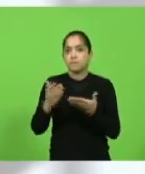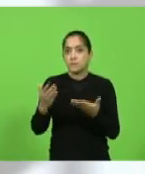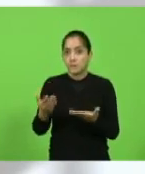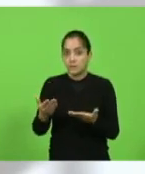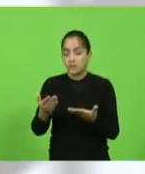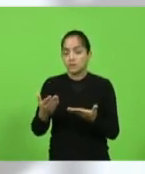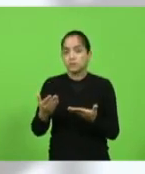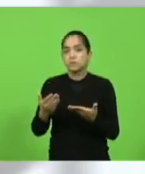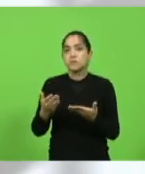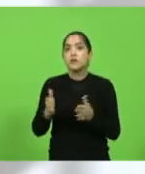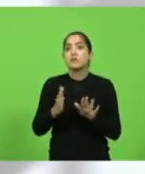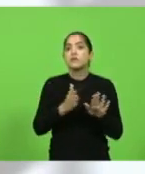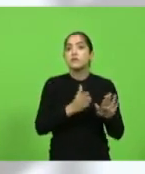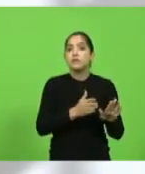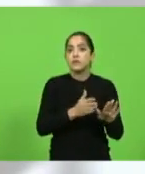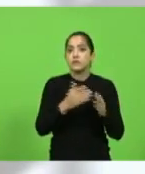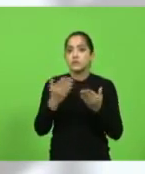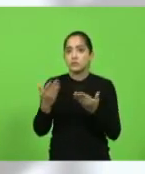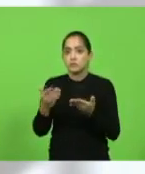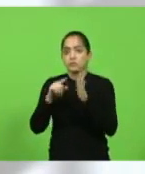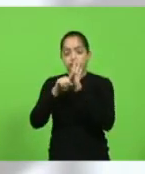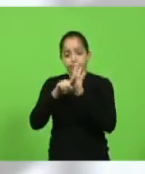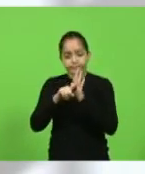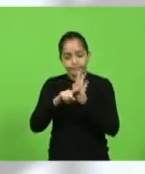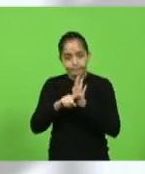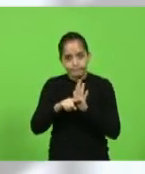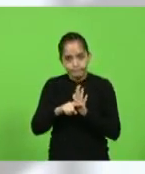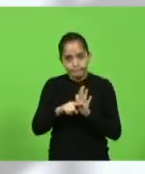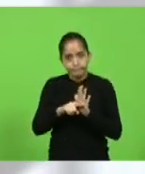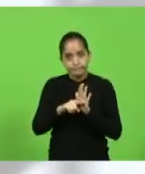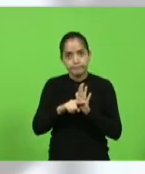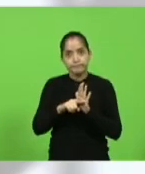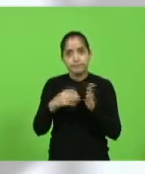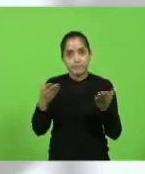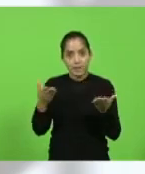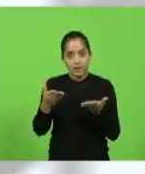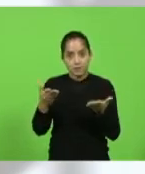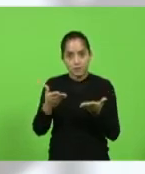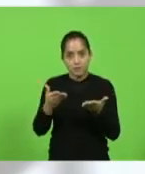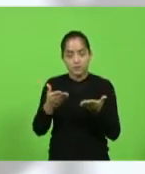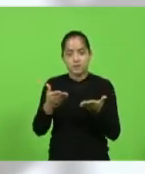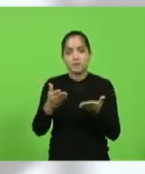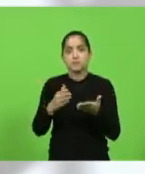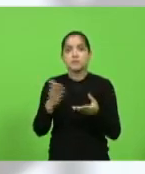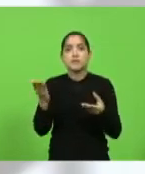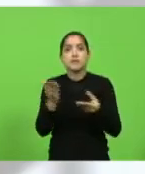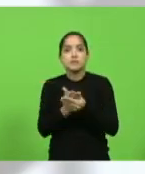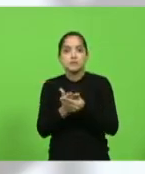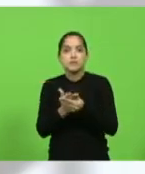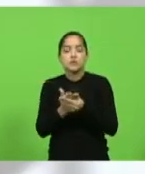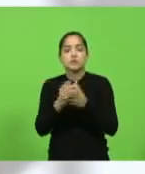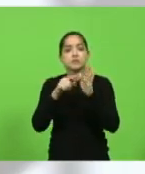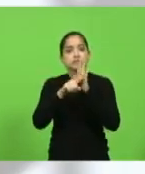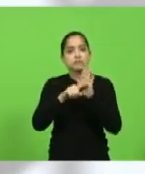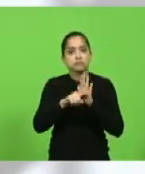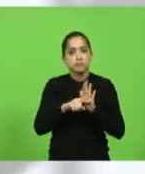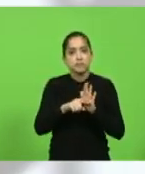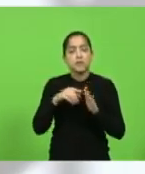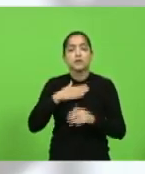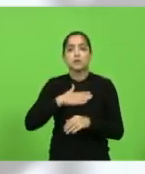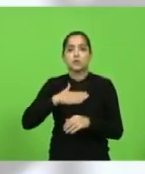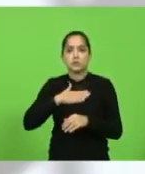isso, ponho-me a examinar o processo no estado em que se encontra. De imediato, gostaria de fazer